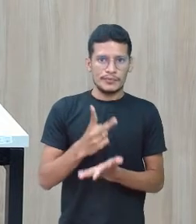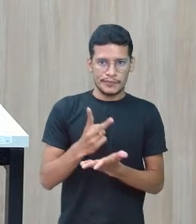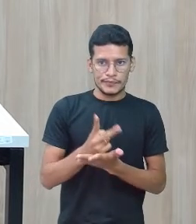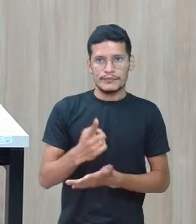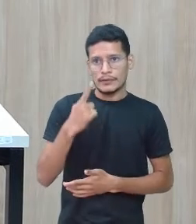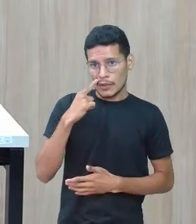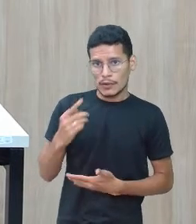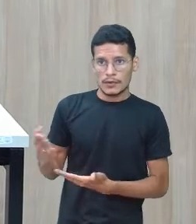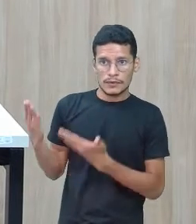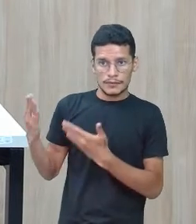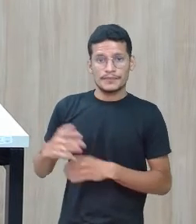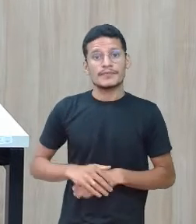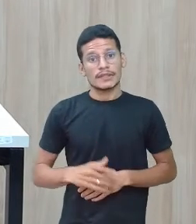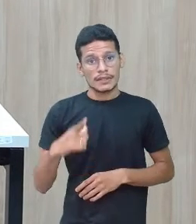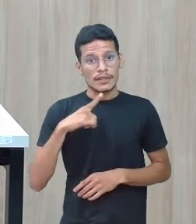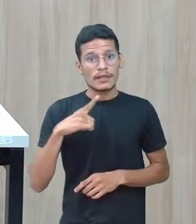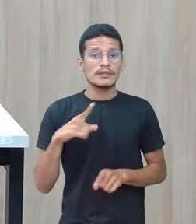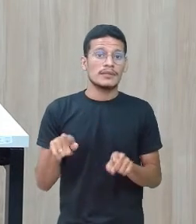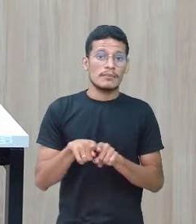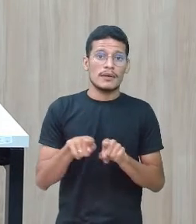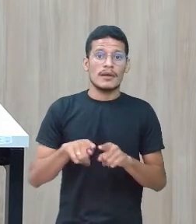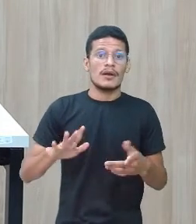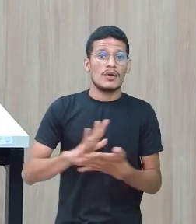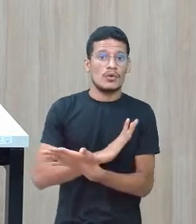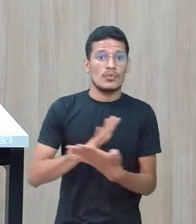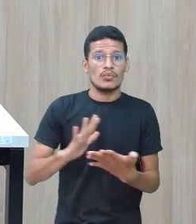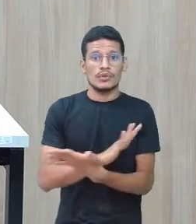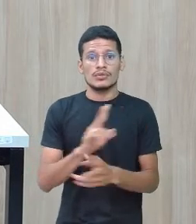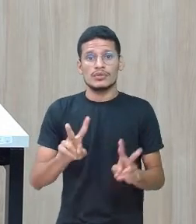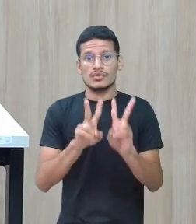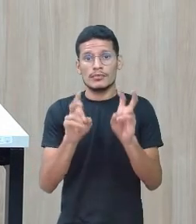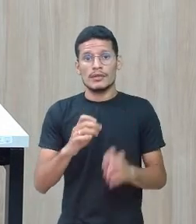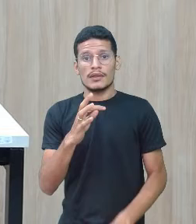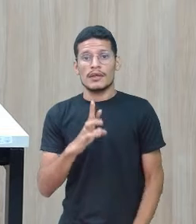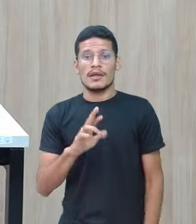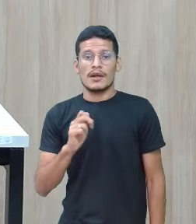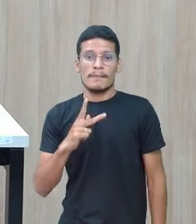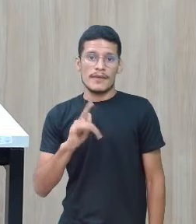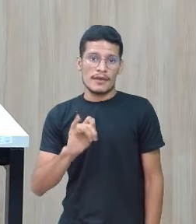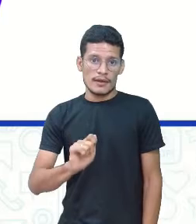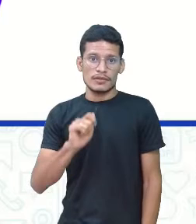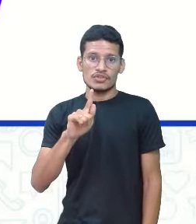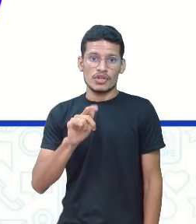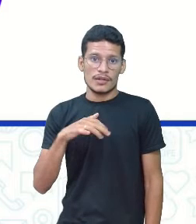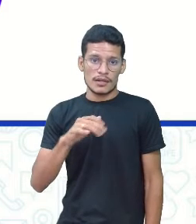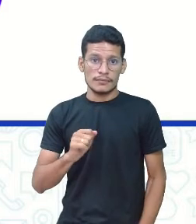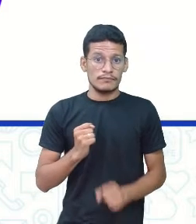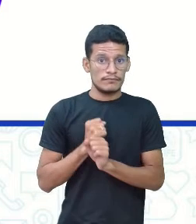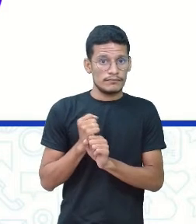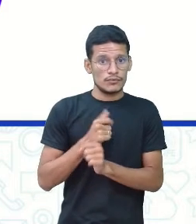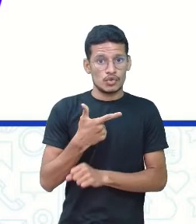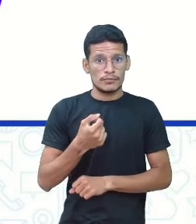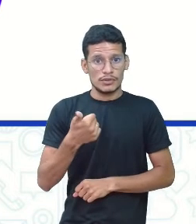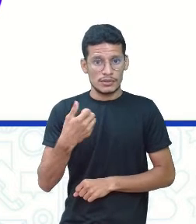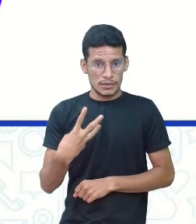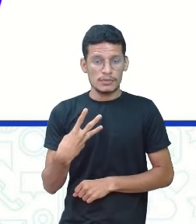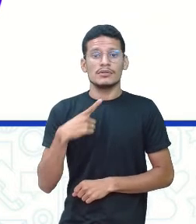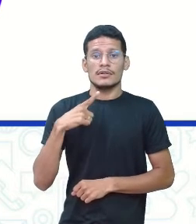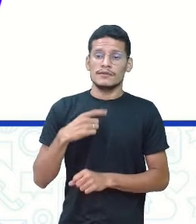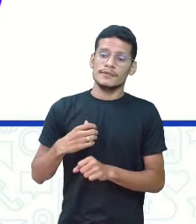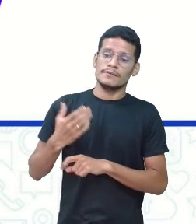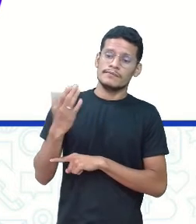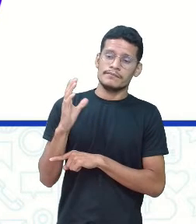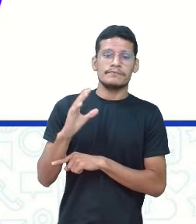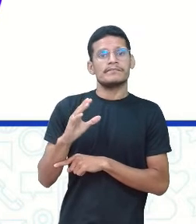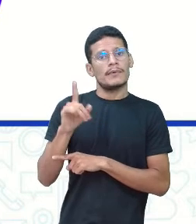Então, aqui nós temos também alguma coisa sobre a terapia gênica. Em 2013, os cientistas